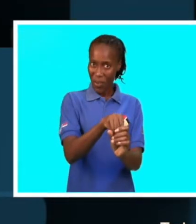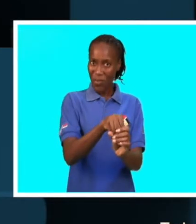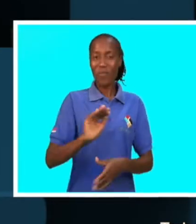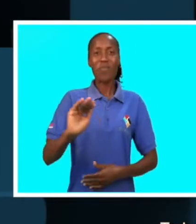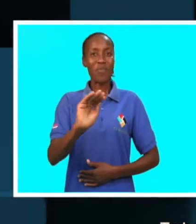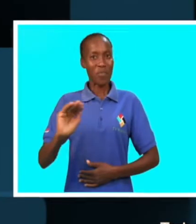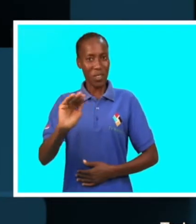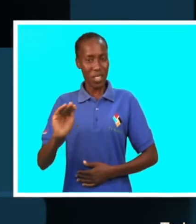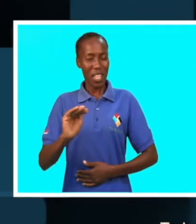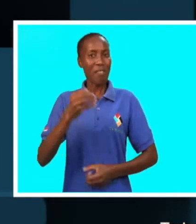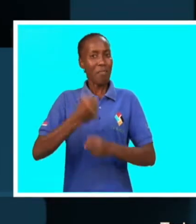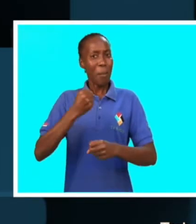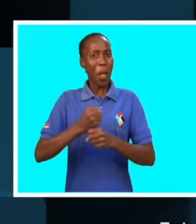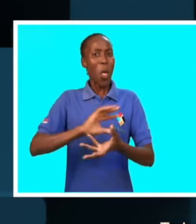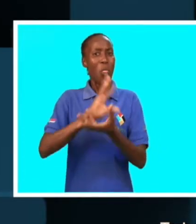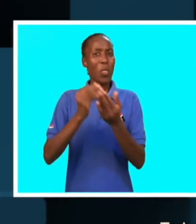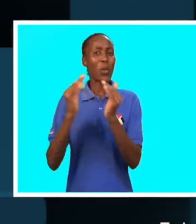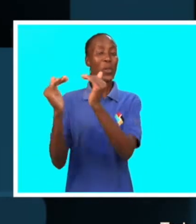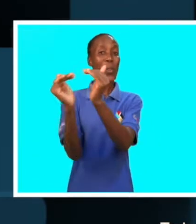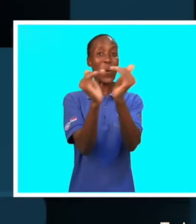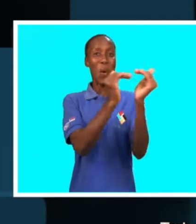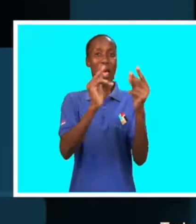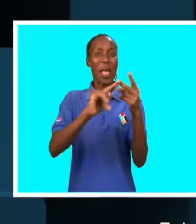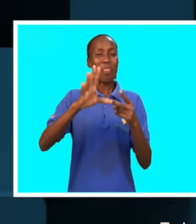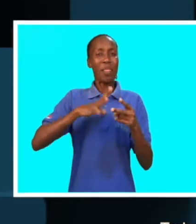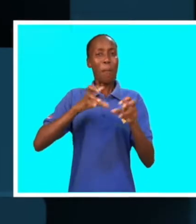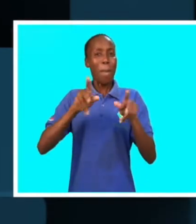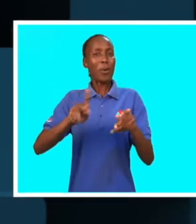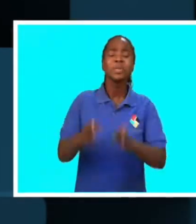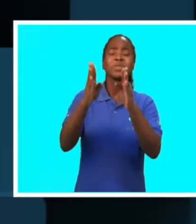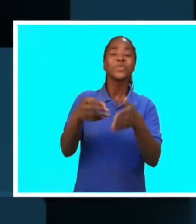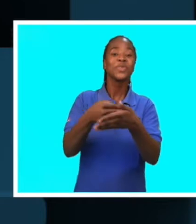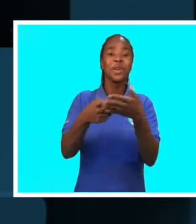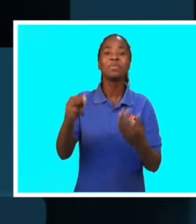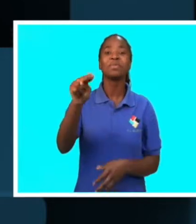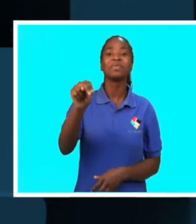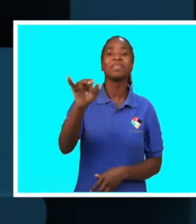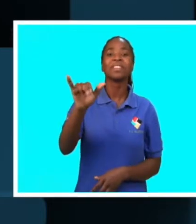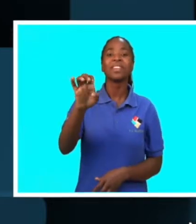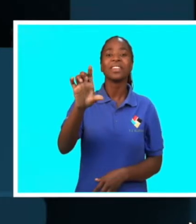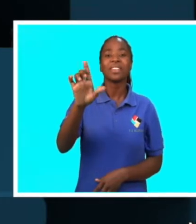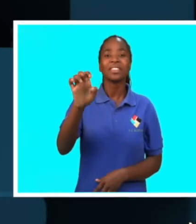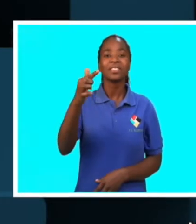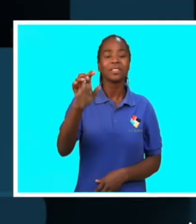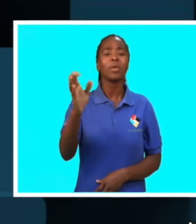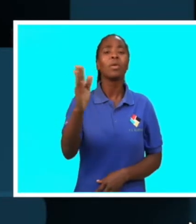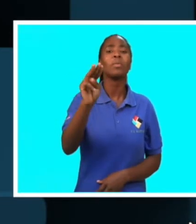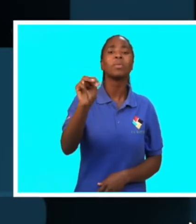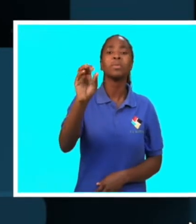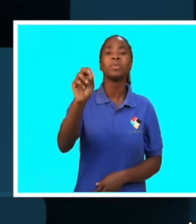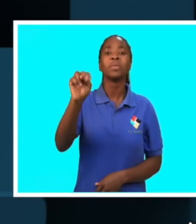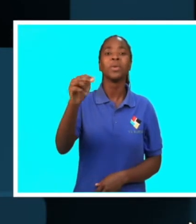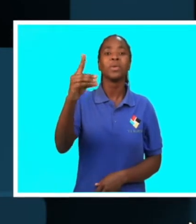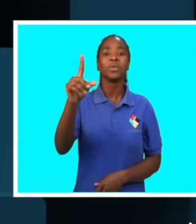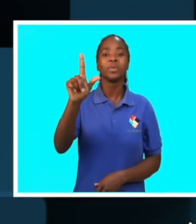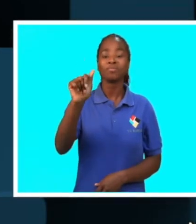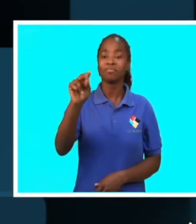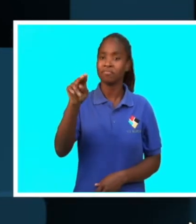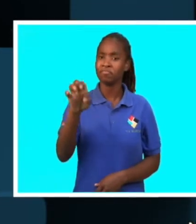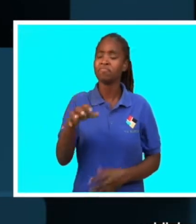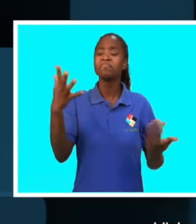trabalharam este pé de qualidade para todos termos todas oportunidades em letra online ministro da juventude